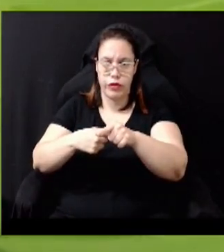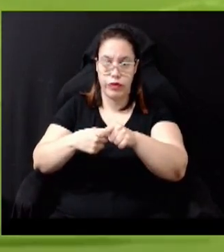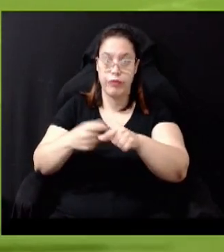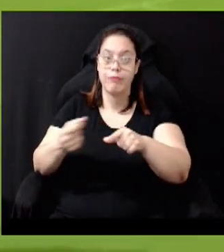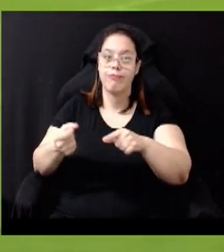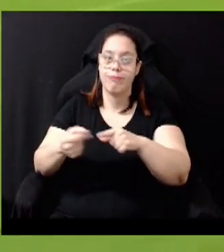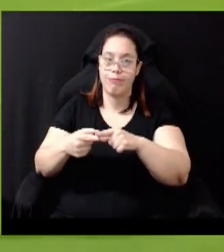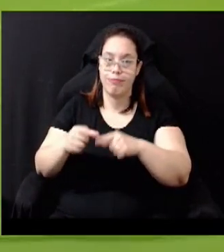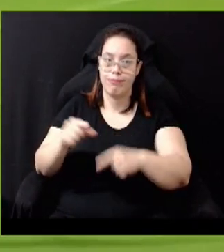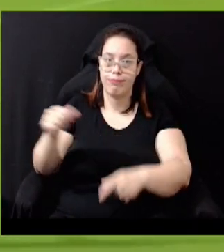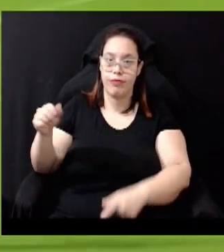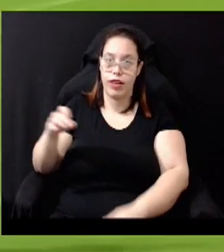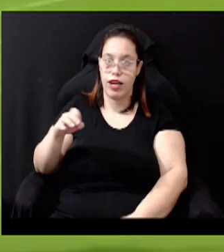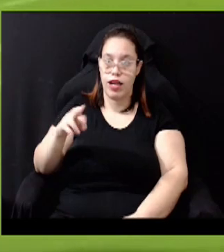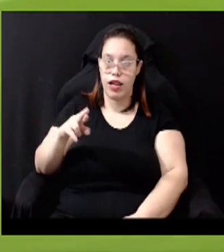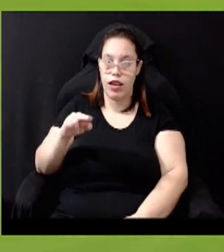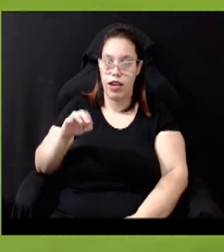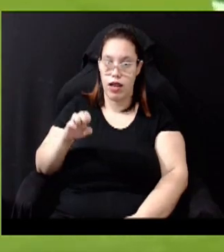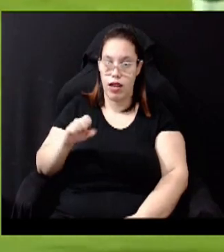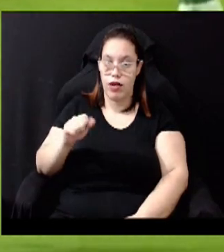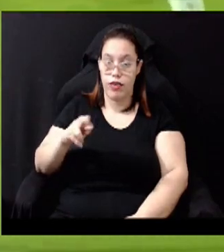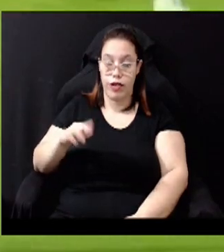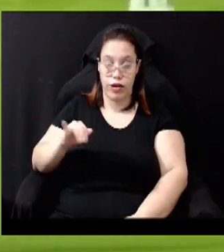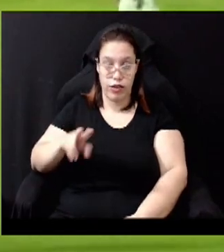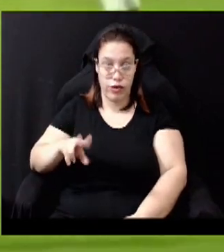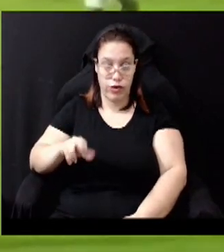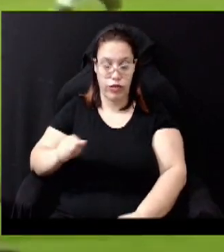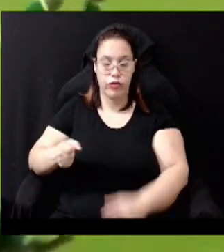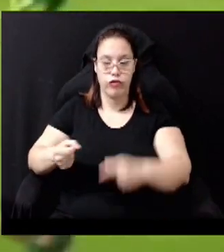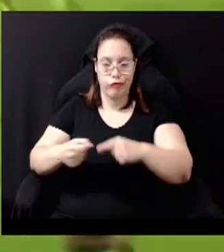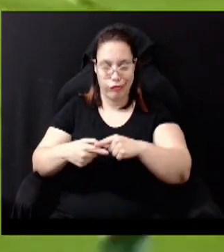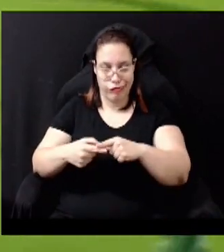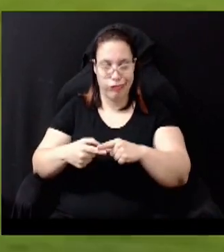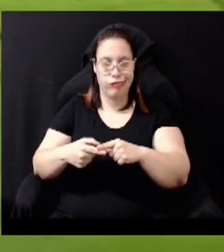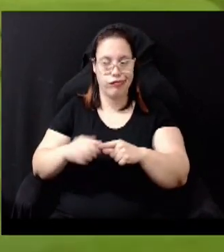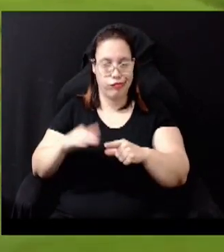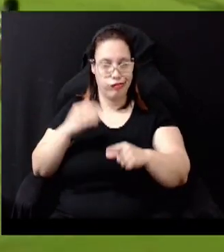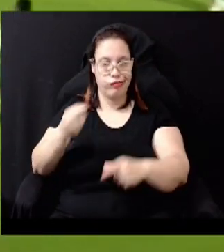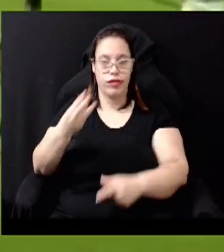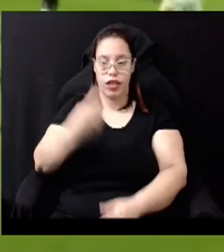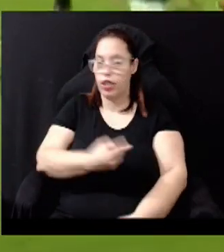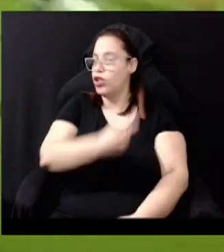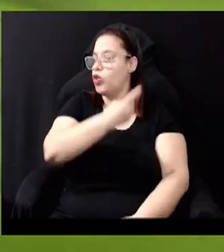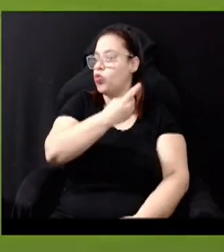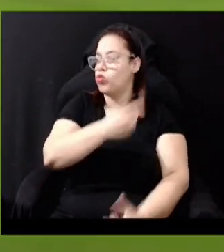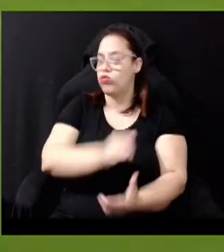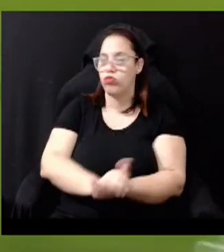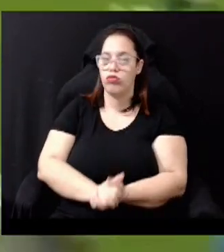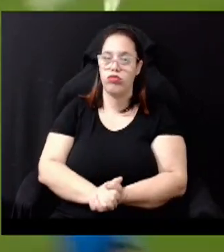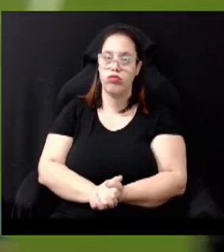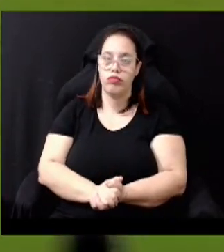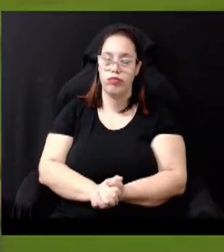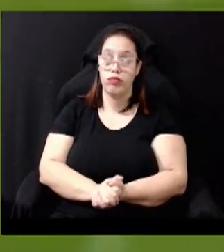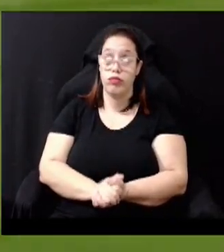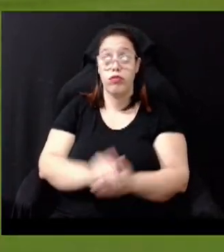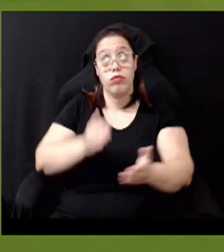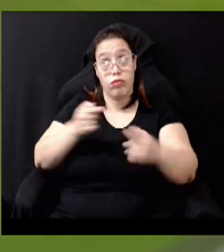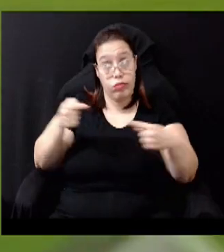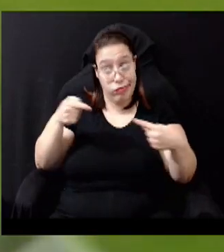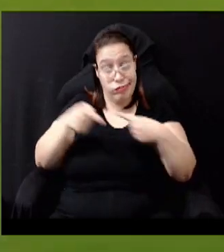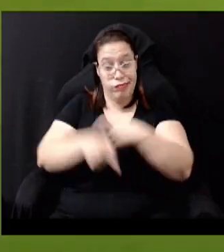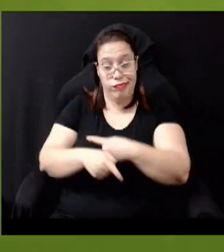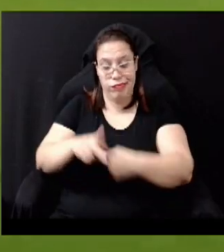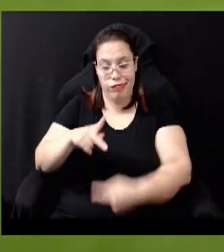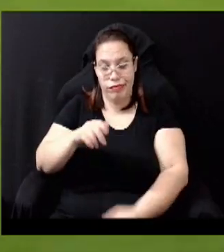de reservas, se esticou e fez o de honra. 3-1. Em contra-ataque, o Palmeiras assustou